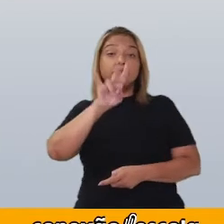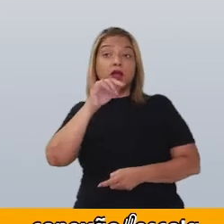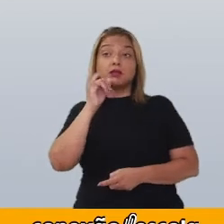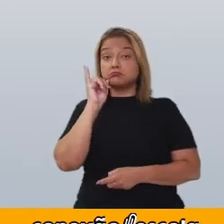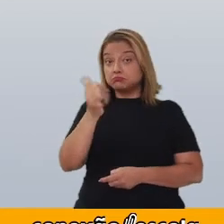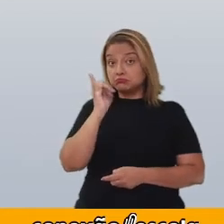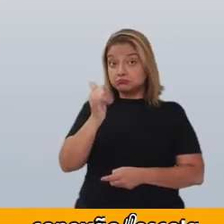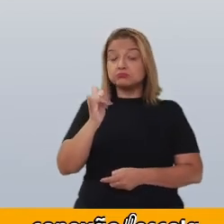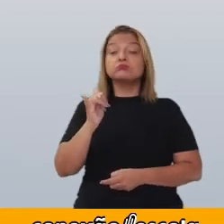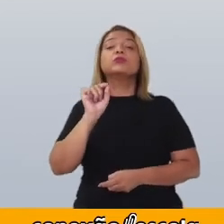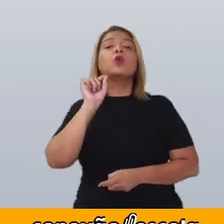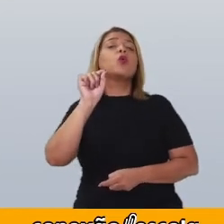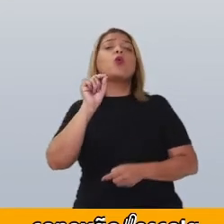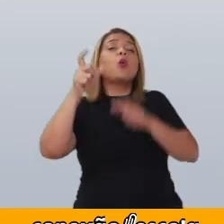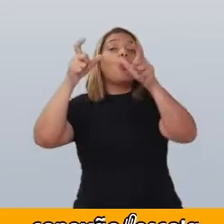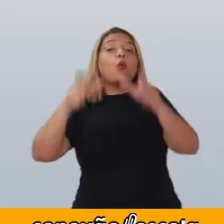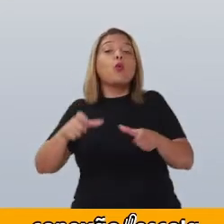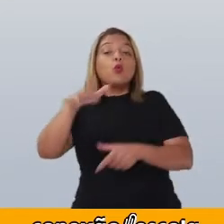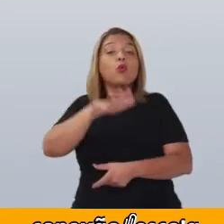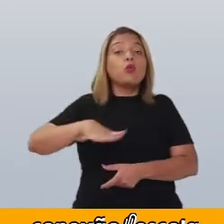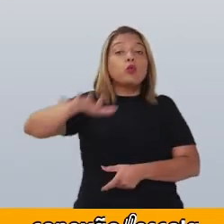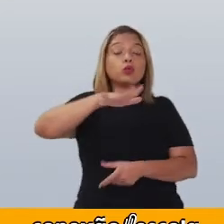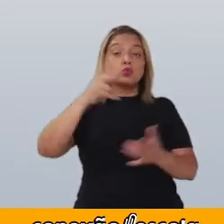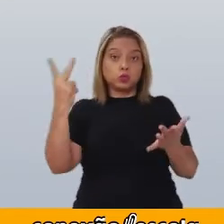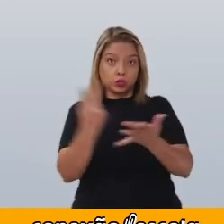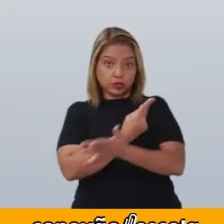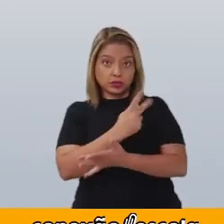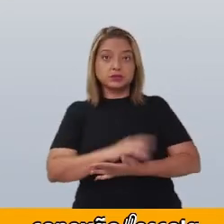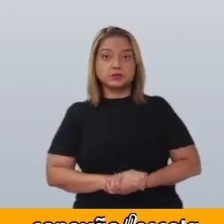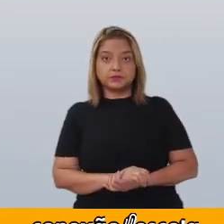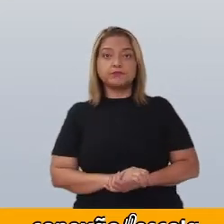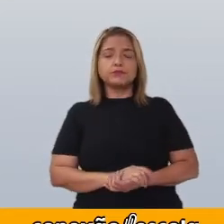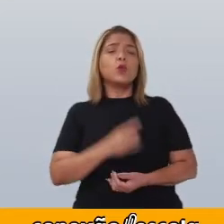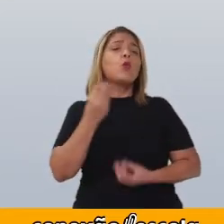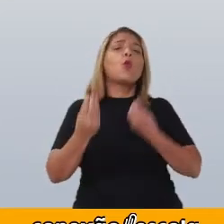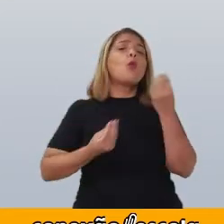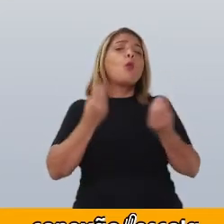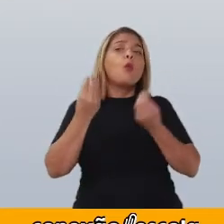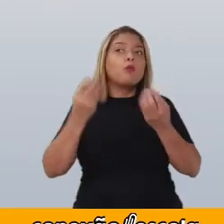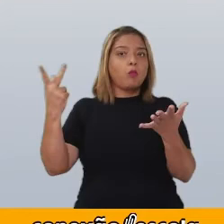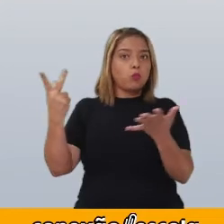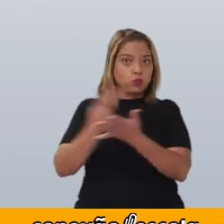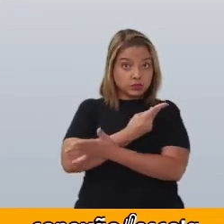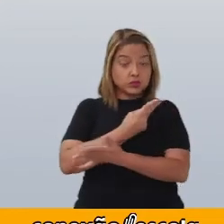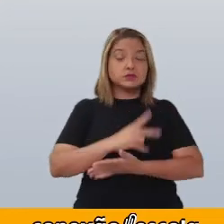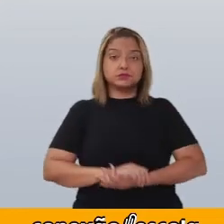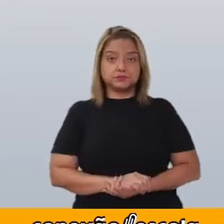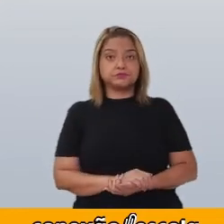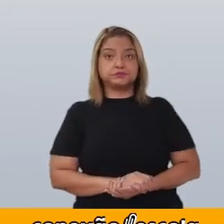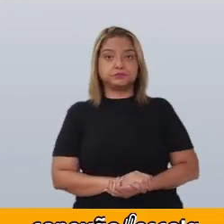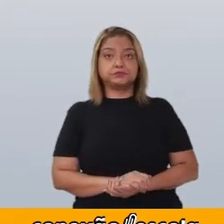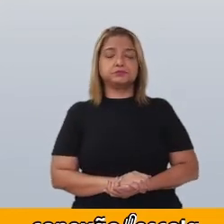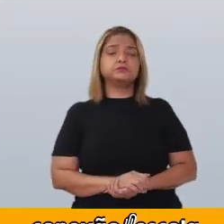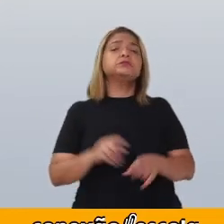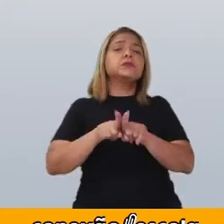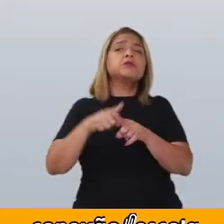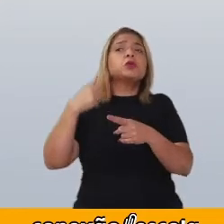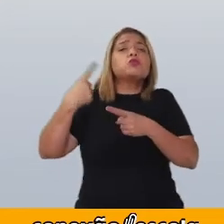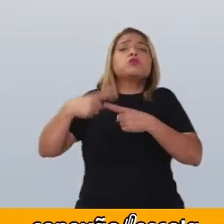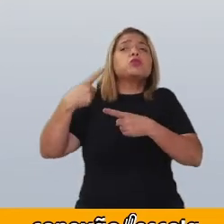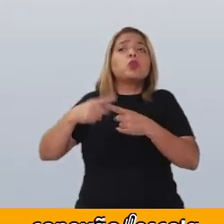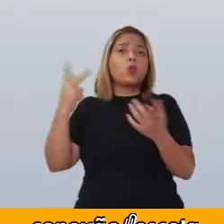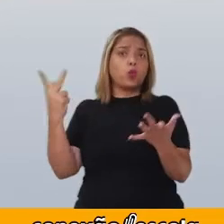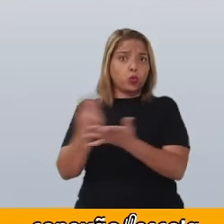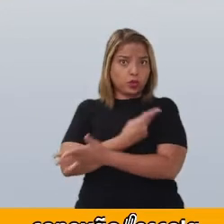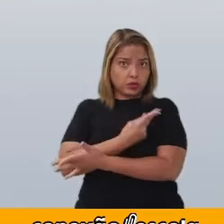onde ocorreu. De que maneira aconteceu o fato? E por que